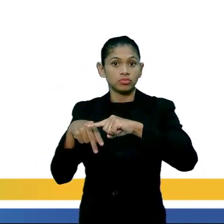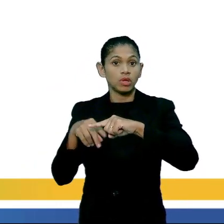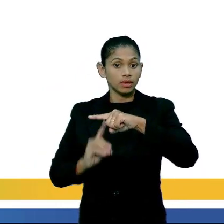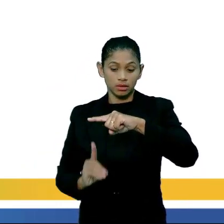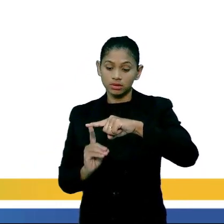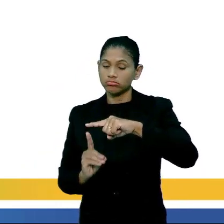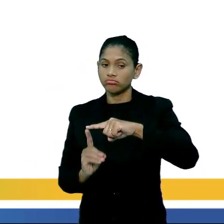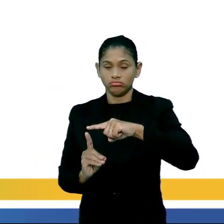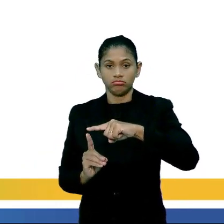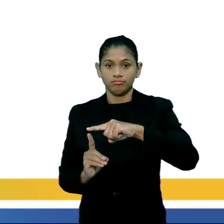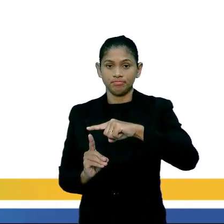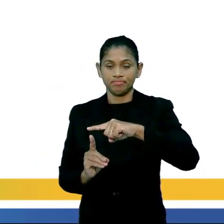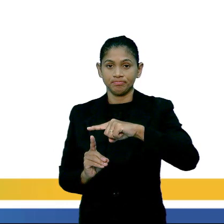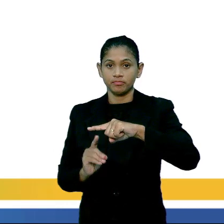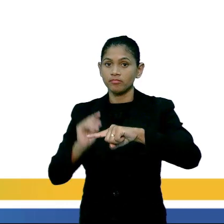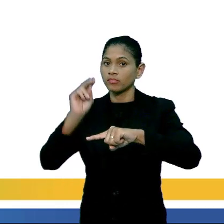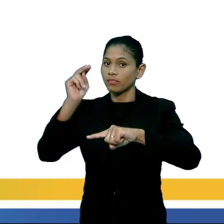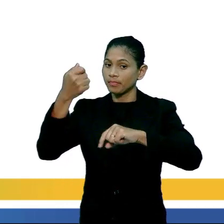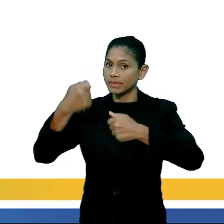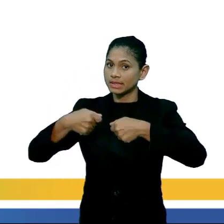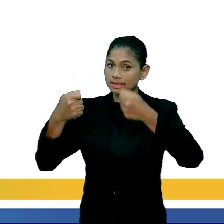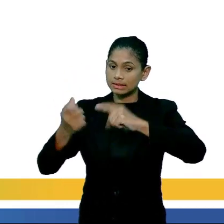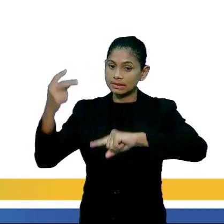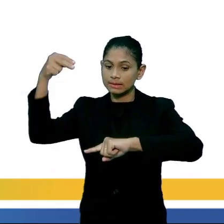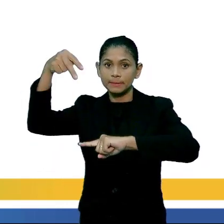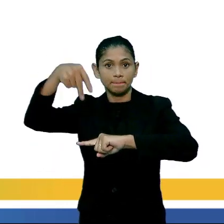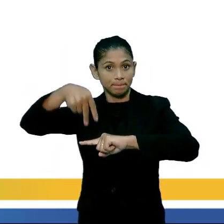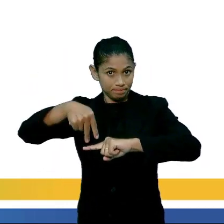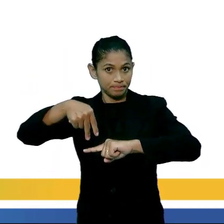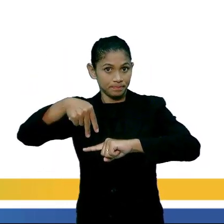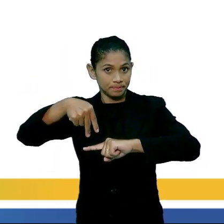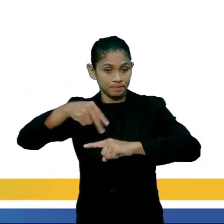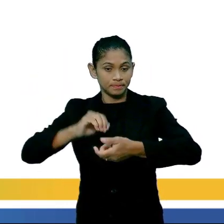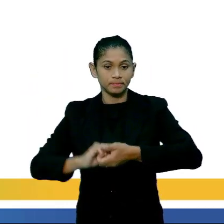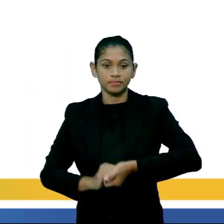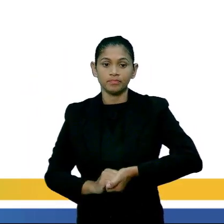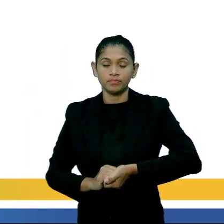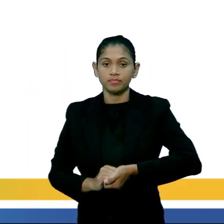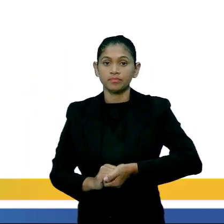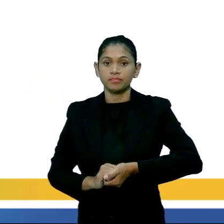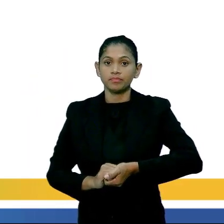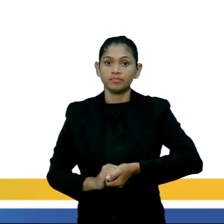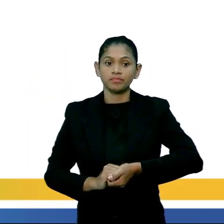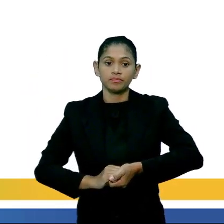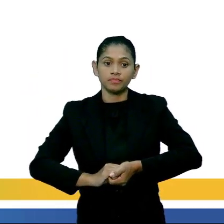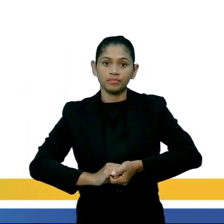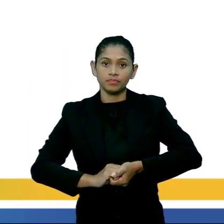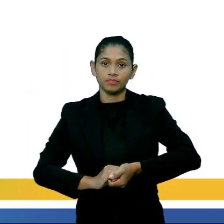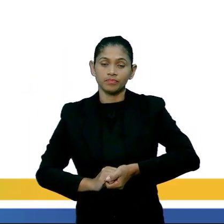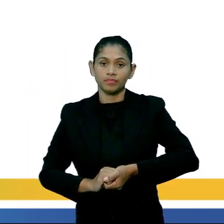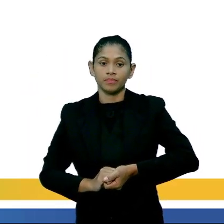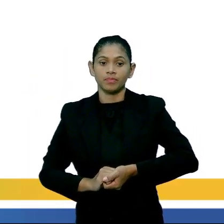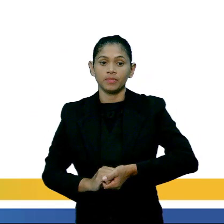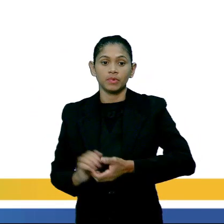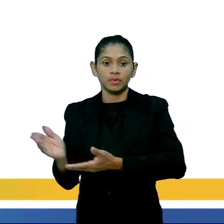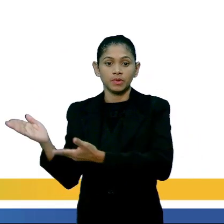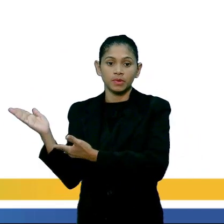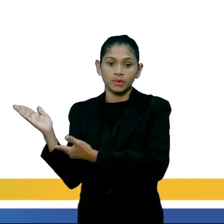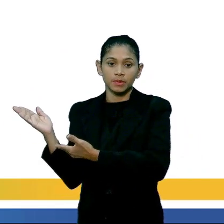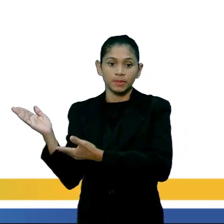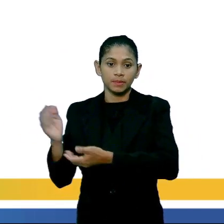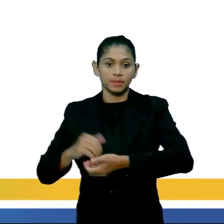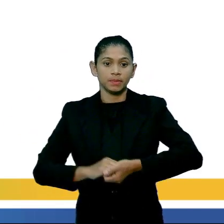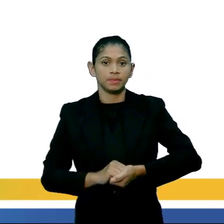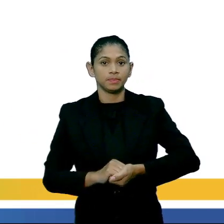multiplicar por raiz de 3 toda essa operação. Vai ficar da seguinte maneira, vamos lá.